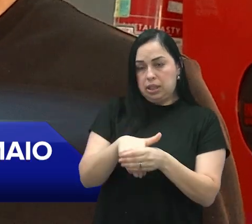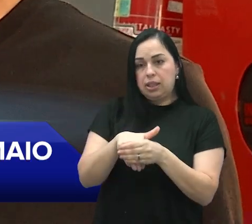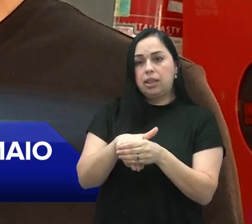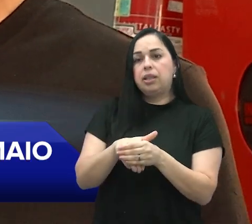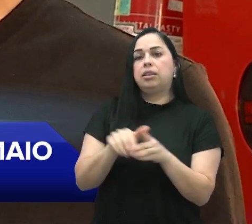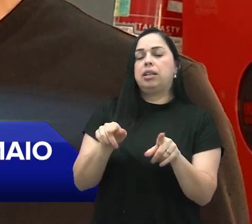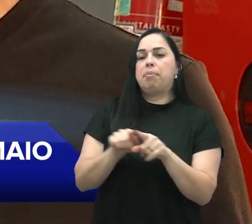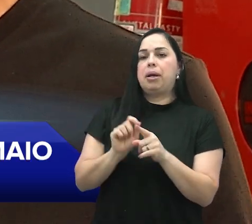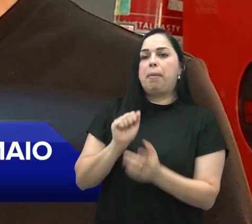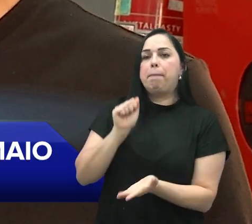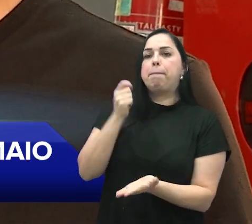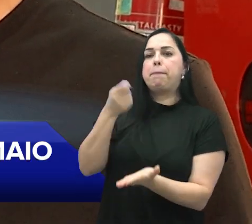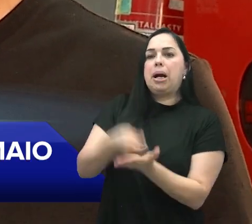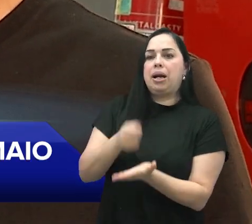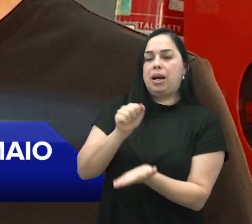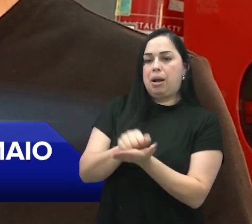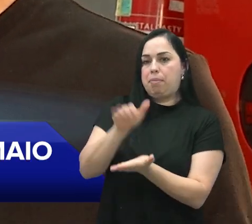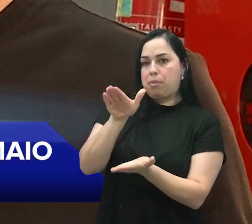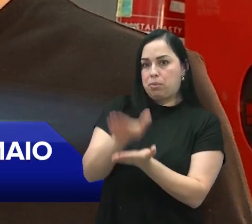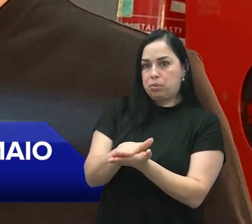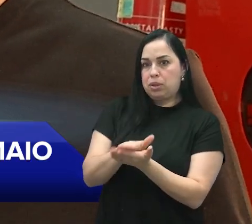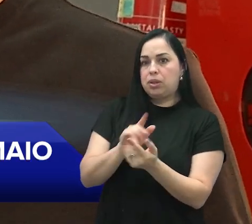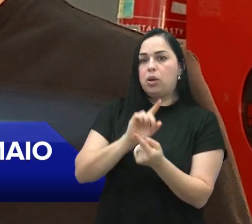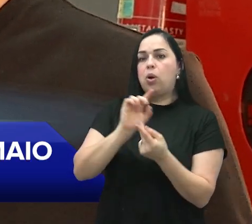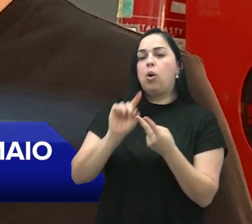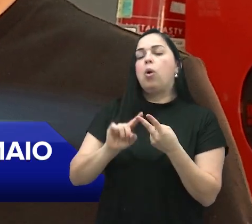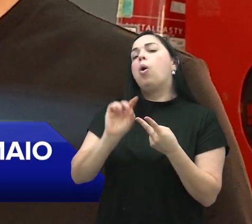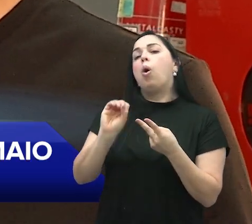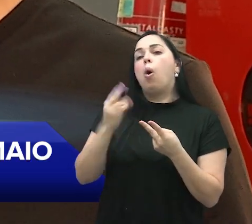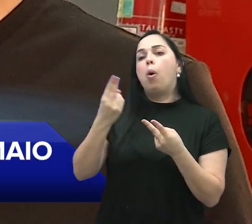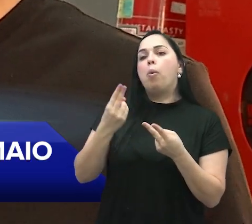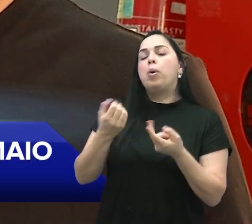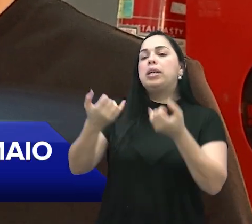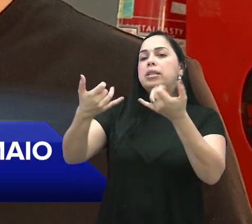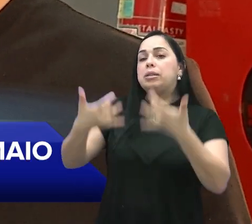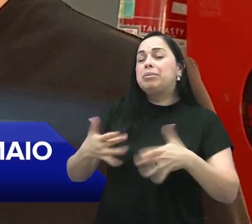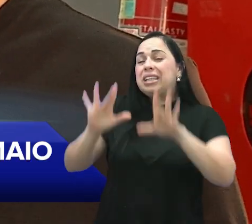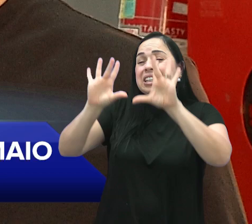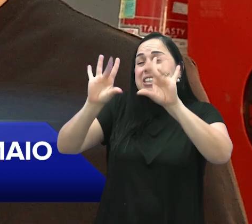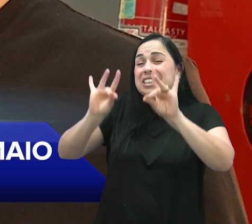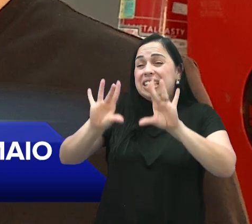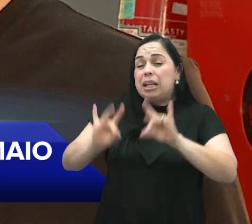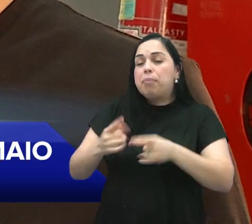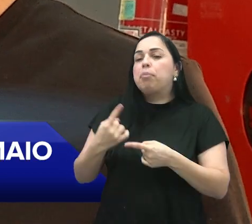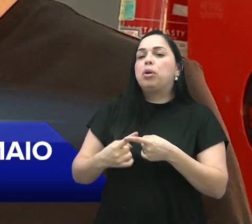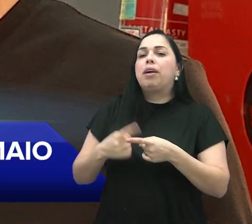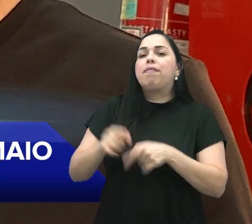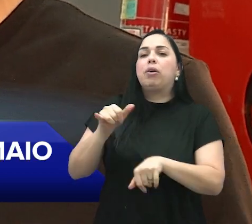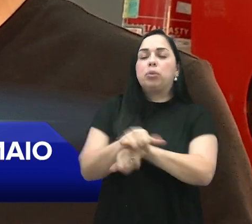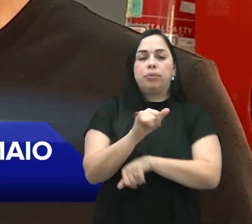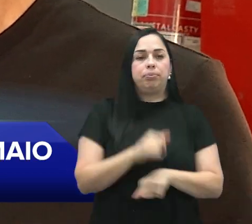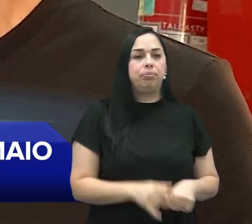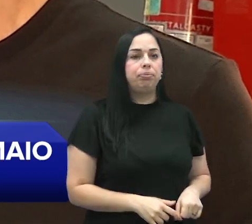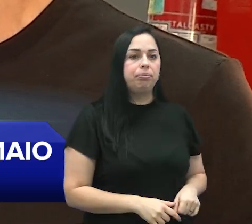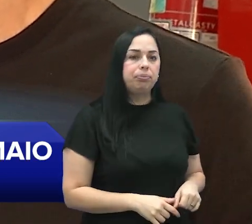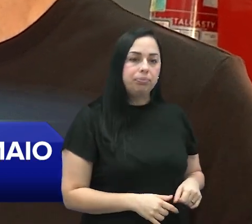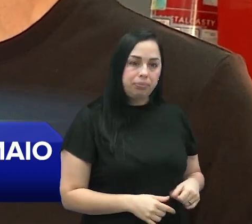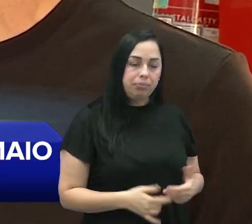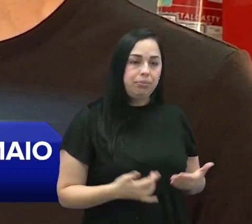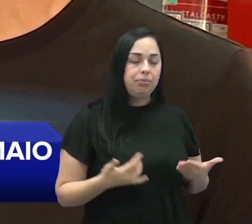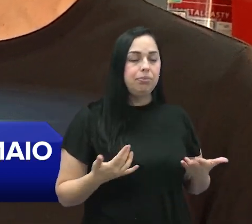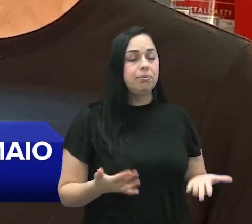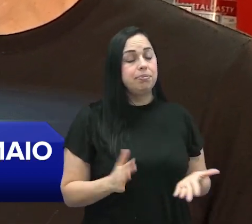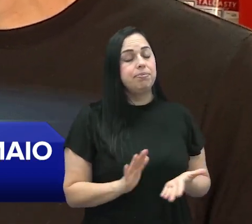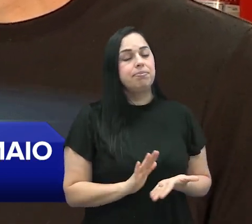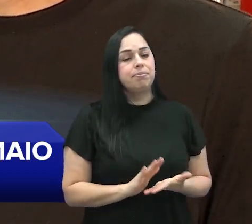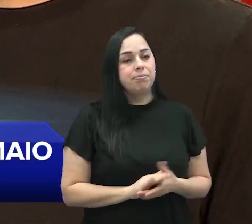eleitoral, fazendo o pagamento da multa eleitoral ou fazendo a apresentação da justificativa eleitoral. e essa